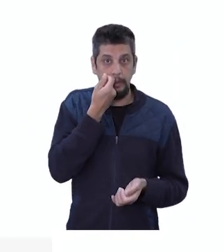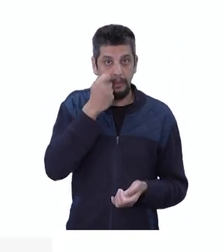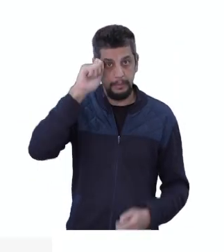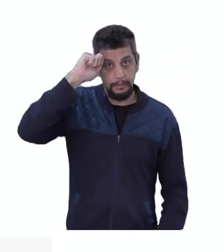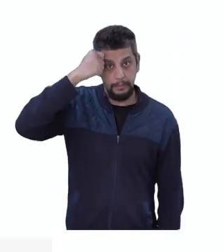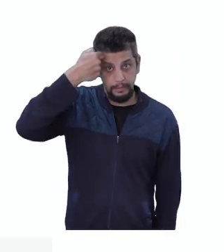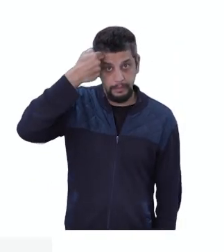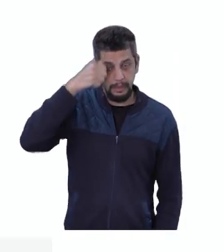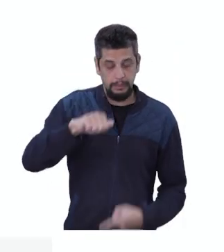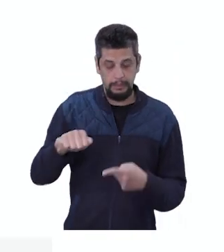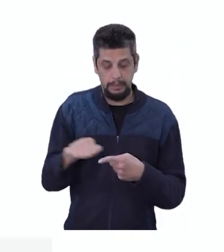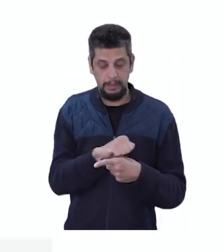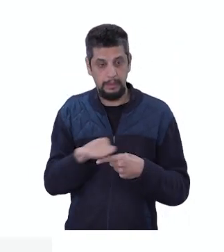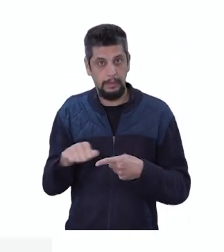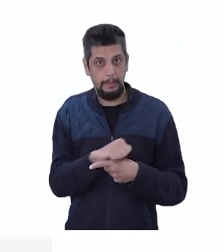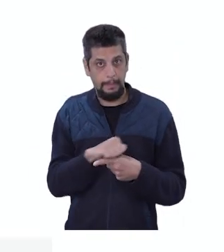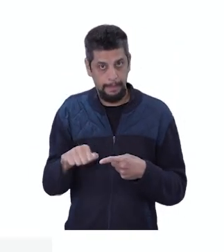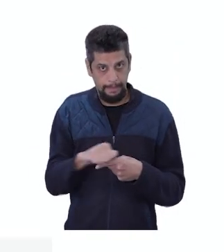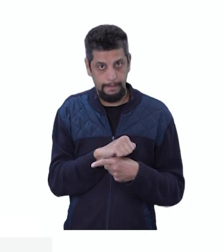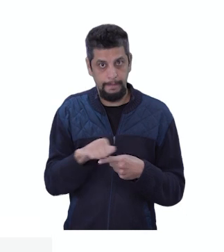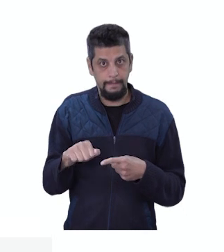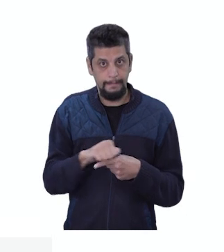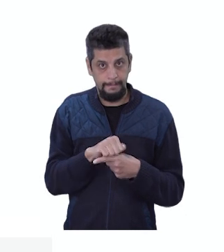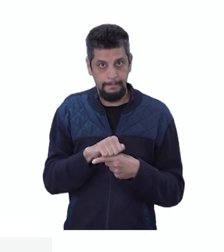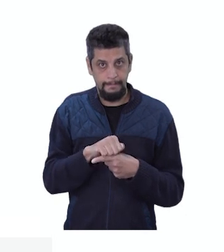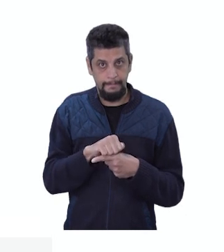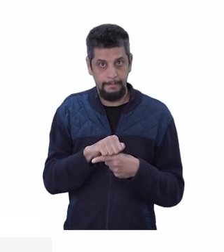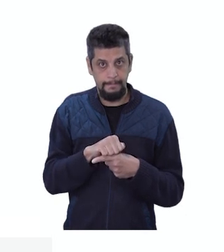Lápis preto, borracha,